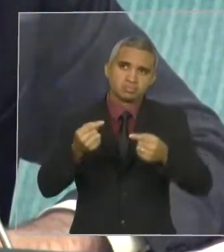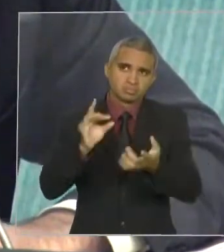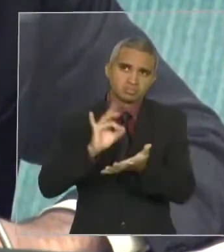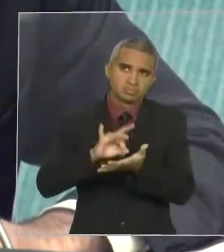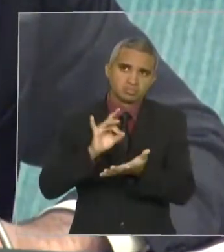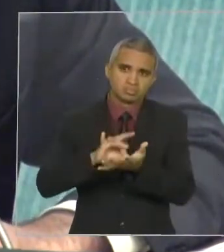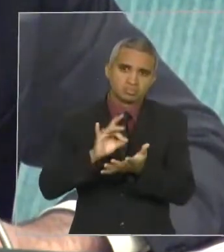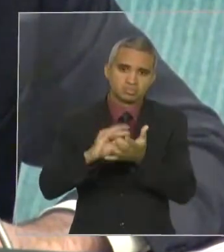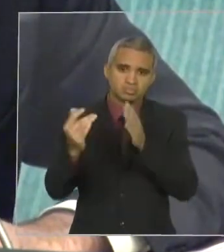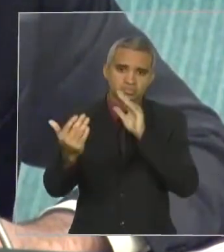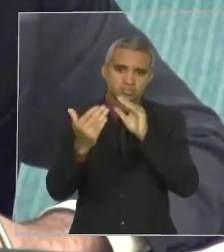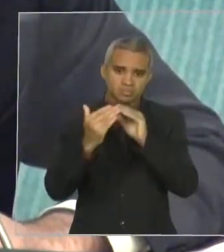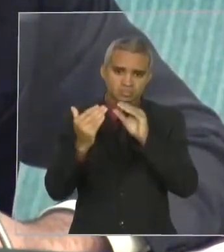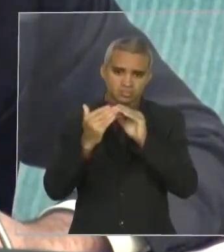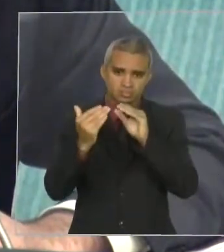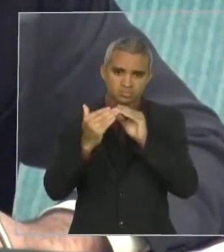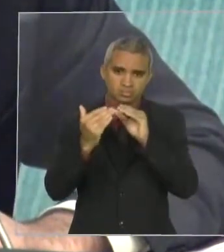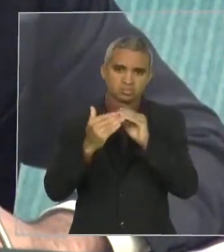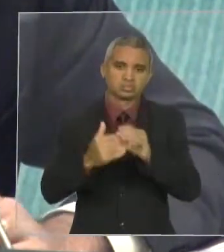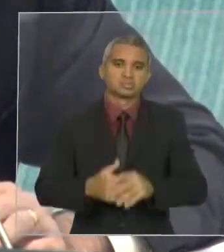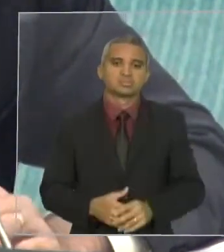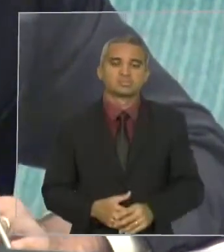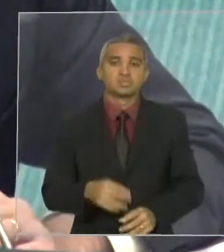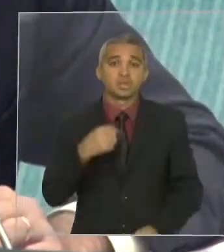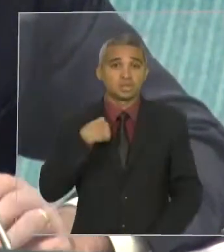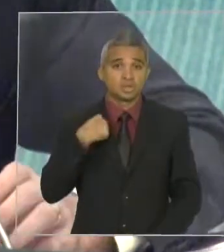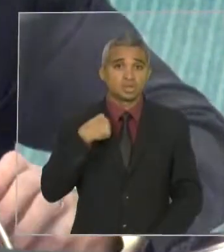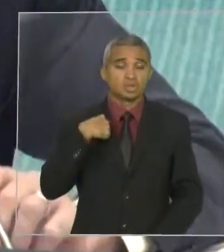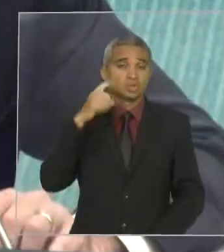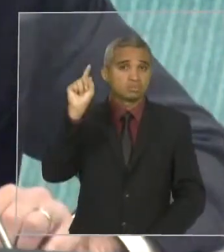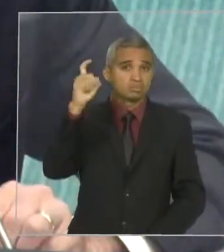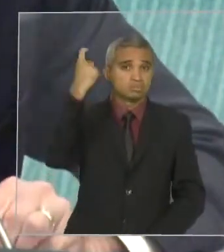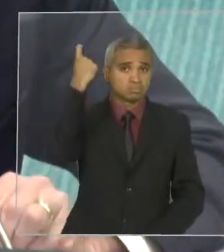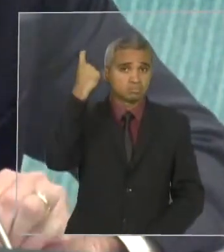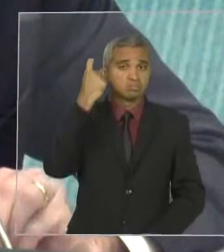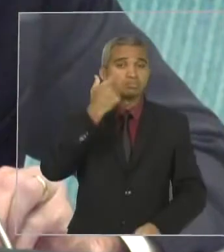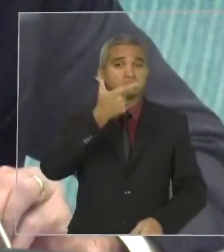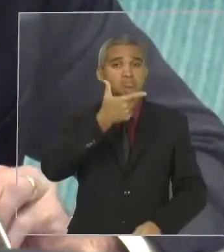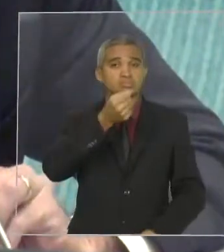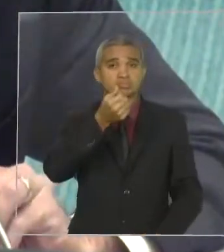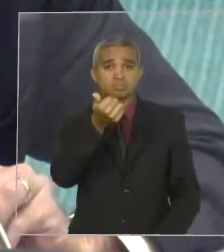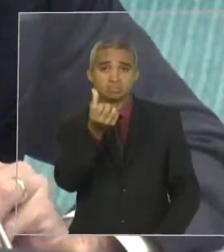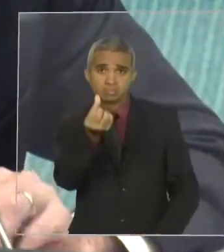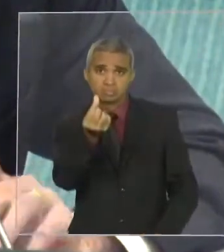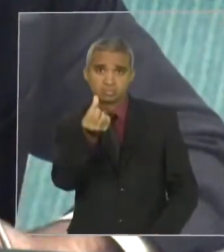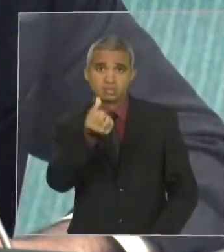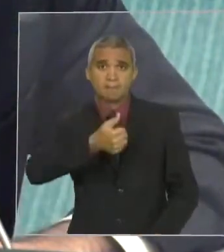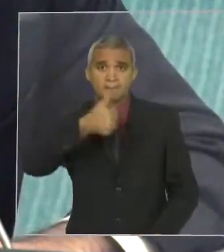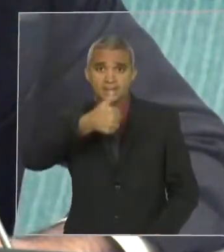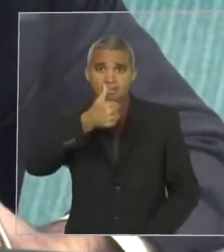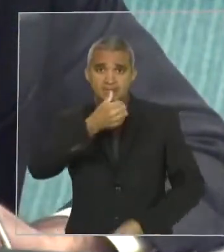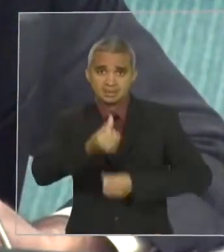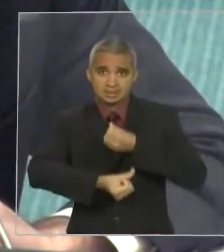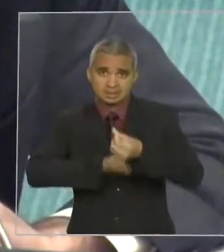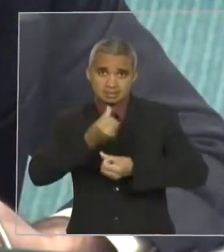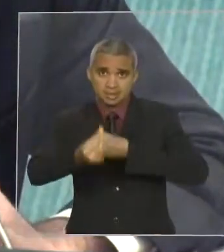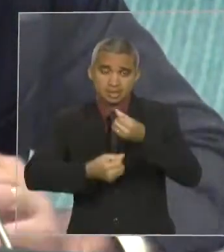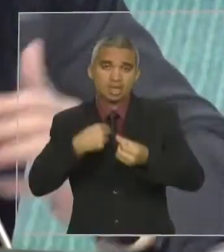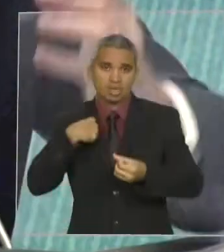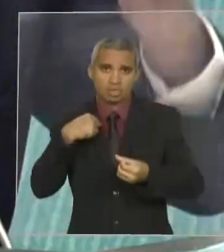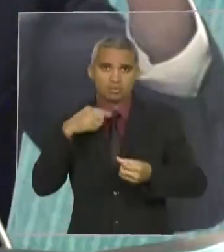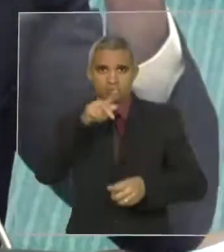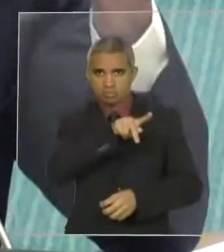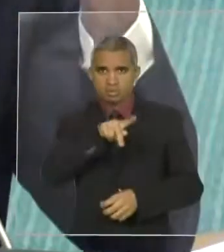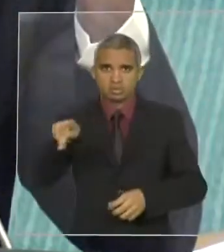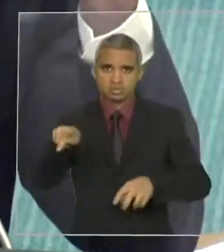sabe, fui presidente da Comissão de Meio Ambiente no primeiro semestre de 2016, né? No qual foi criado,